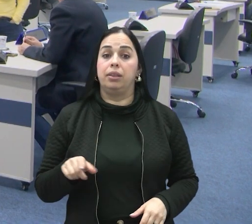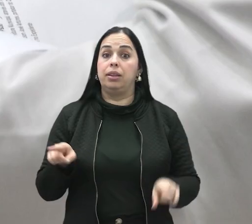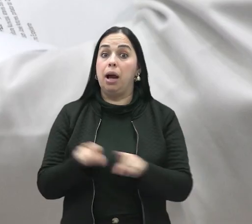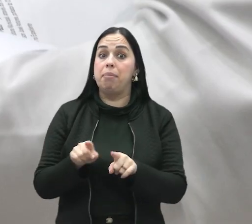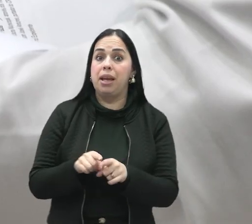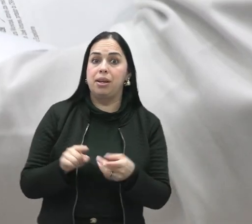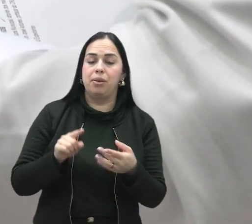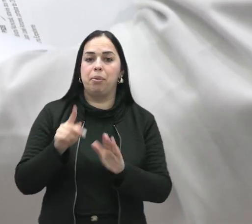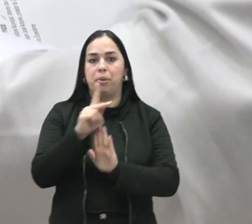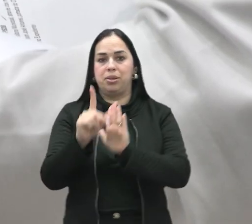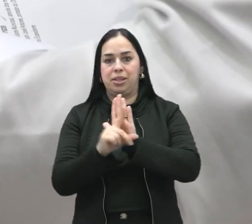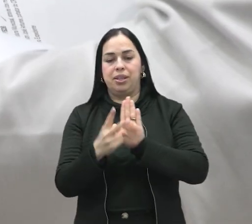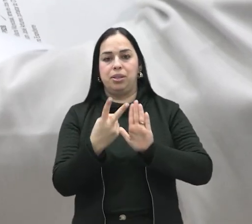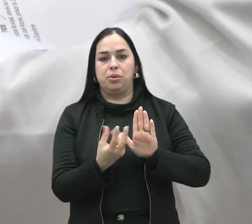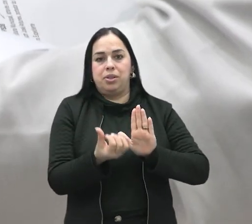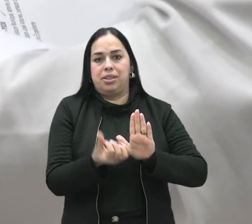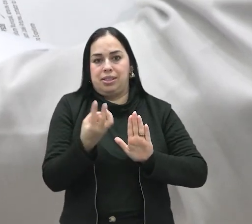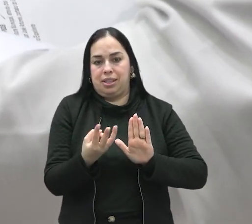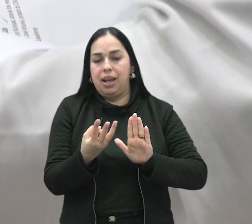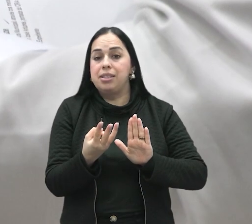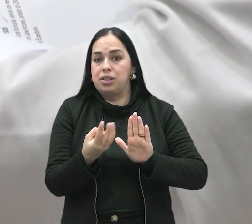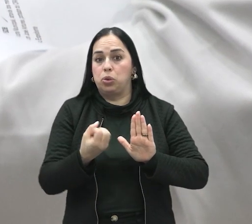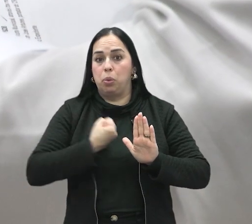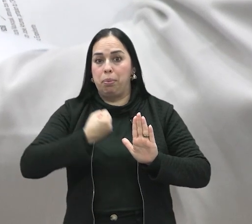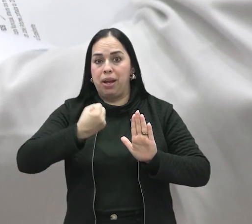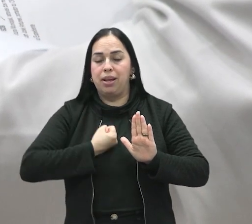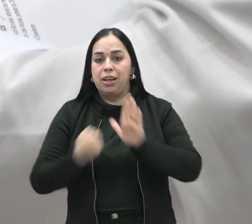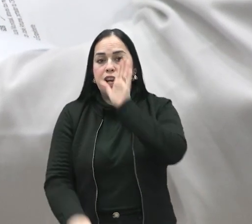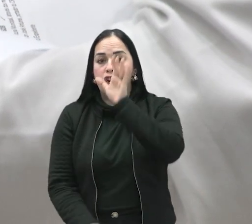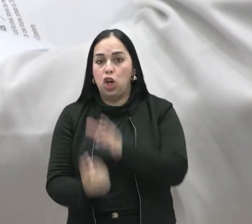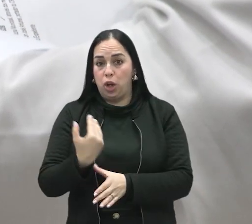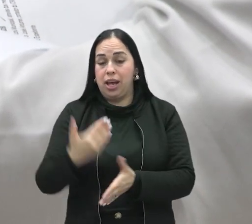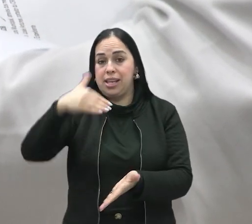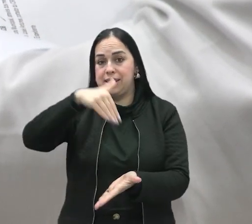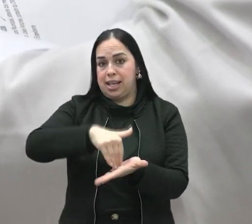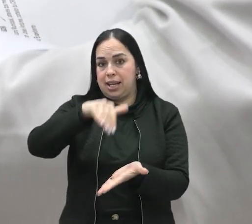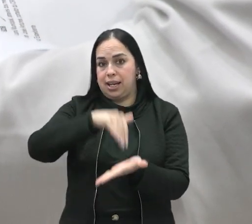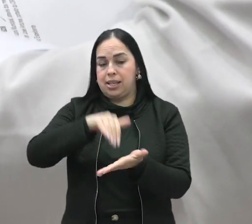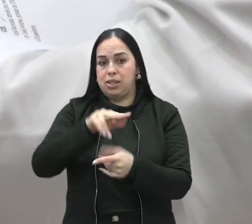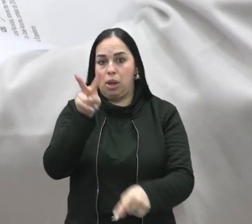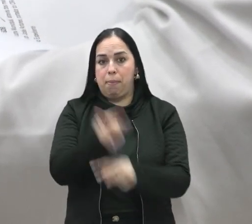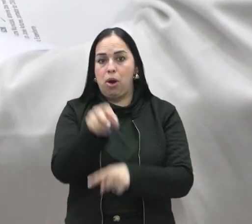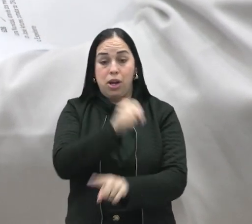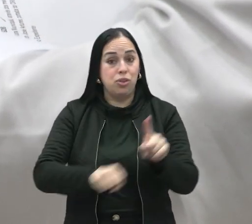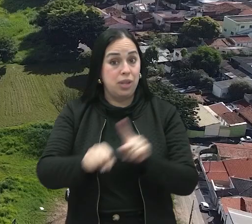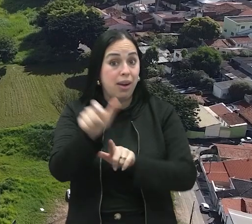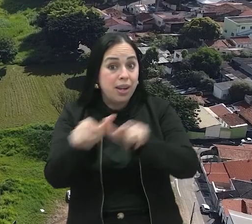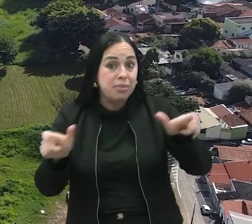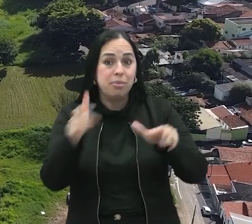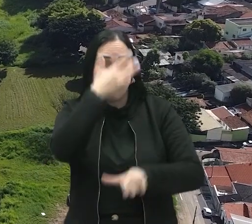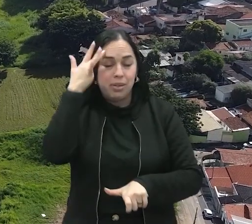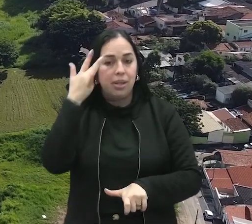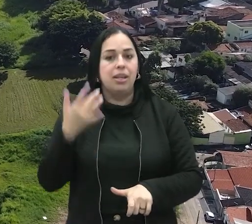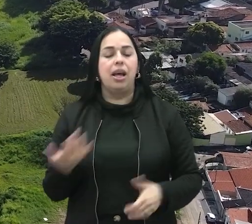estrutura, o PL 263 trata da criação da Secretaria de Apoio Social ao Cidadão.